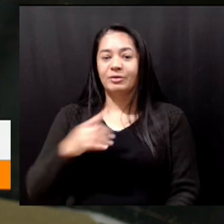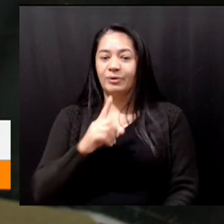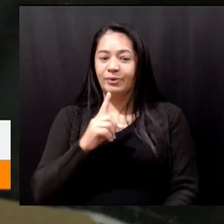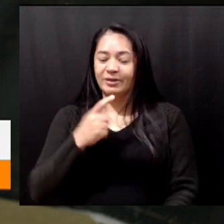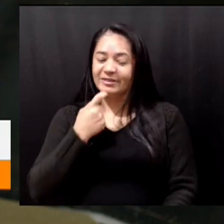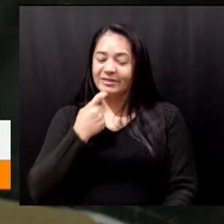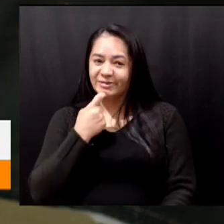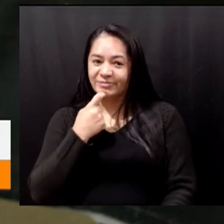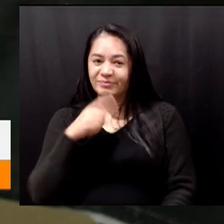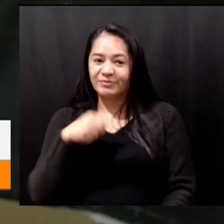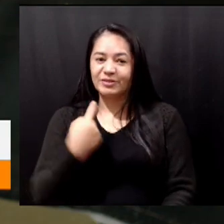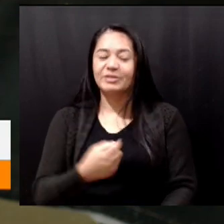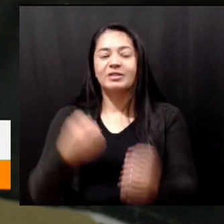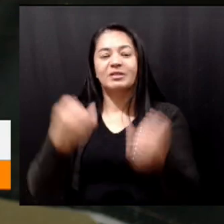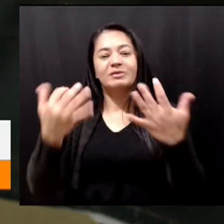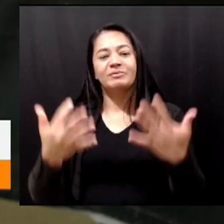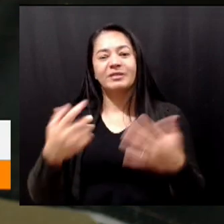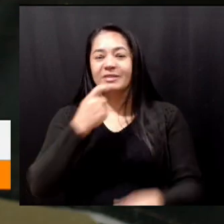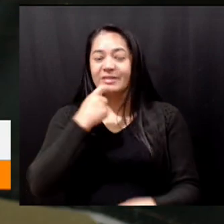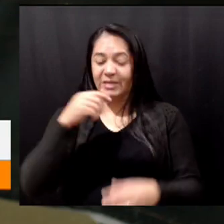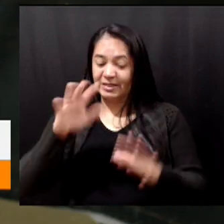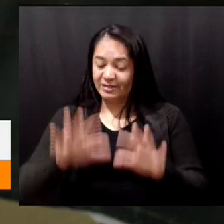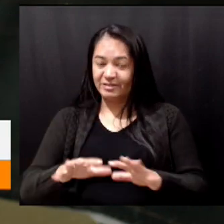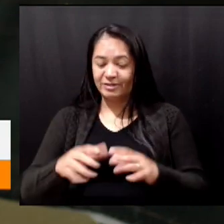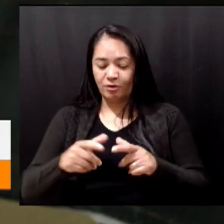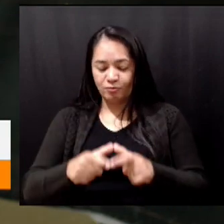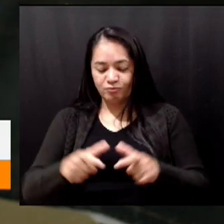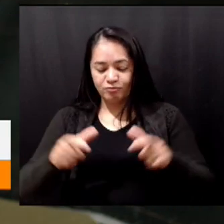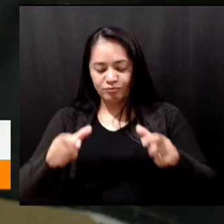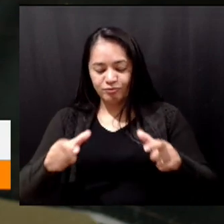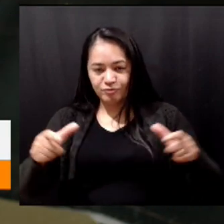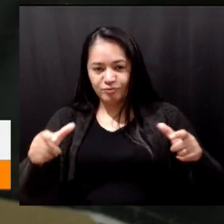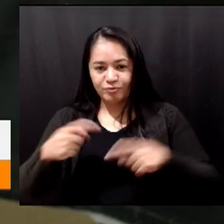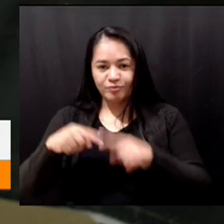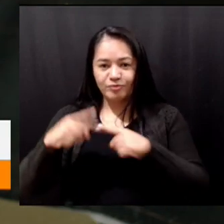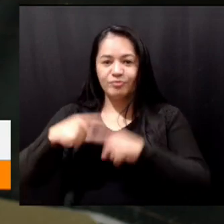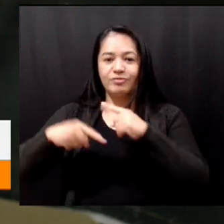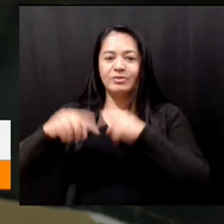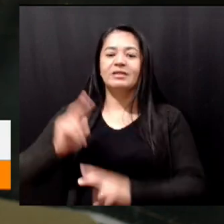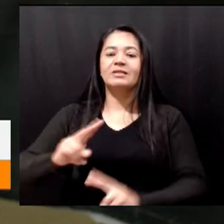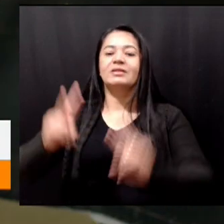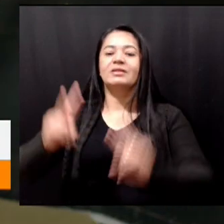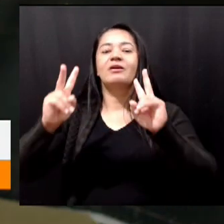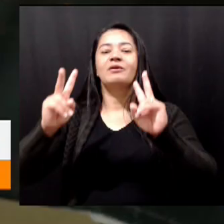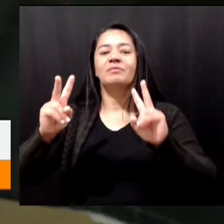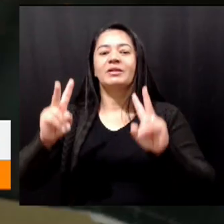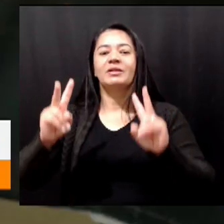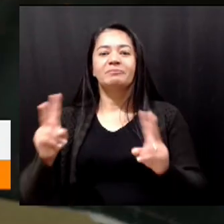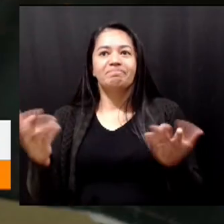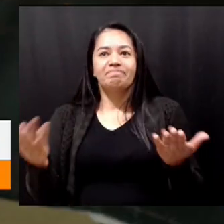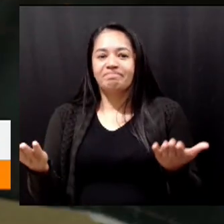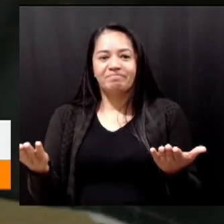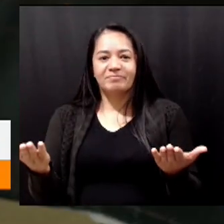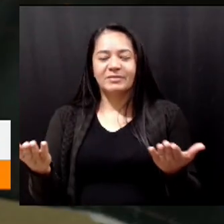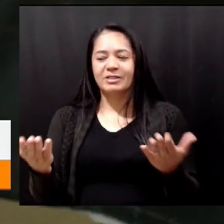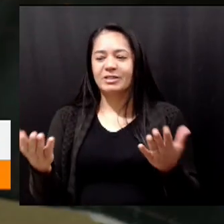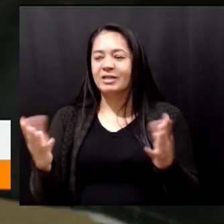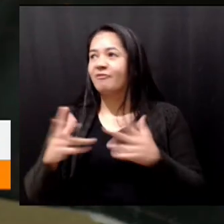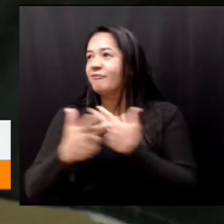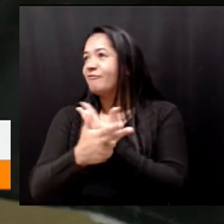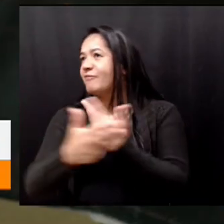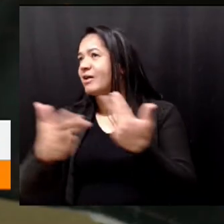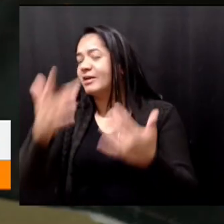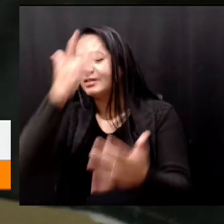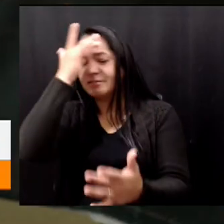falando dessa cidade que cresce, né, a cada dia. É uma cidade cosmopolita que recebe várias pessoas